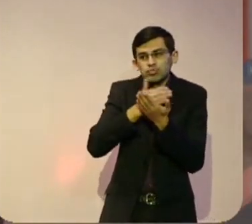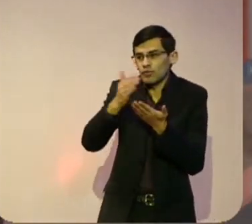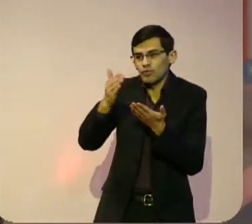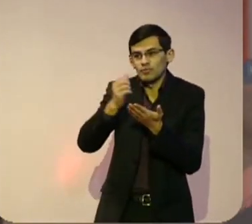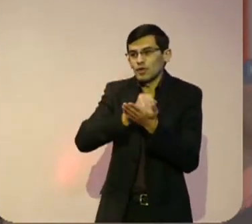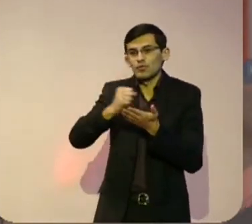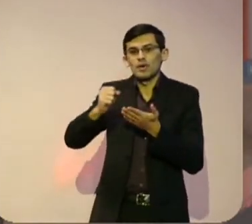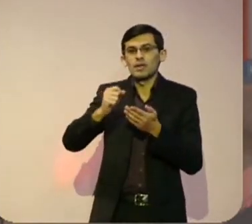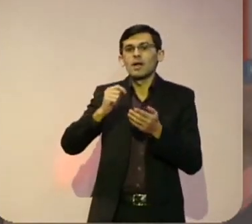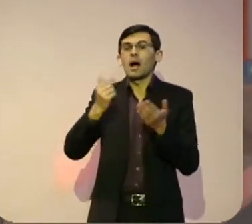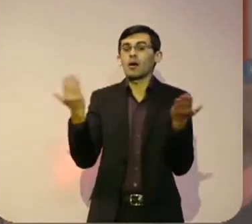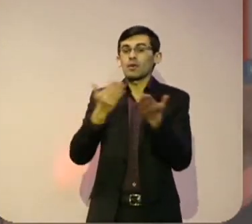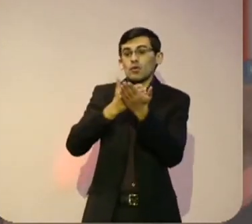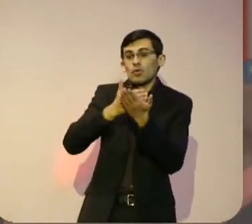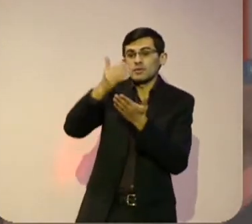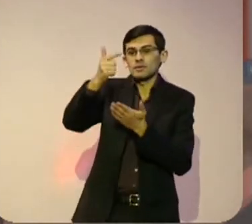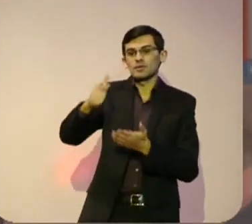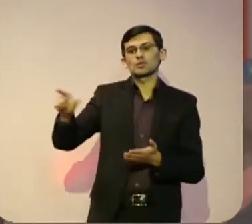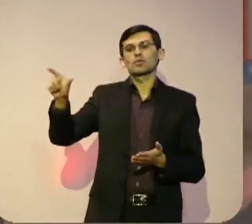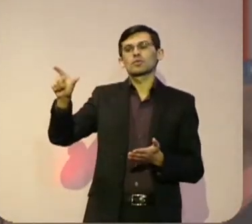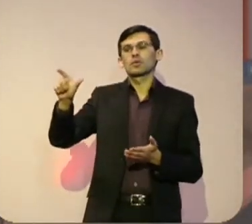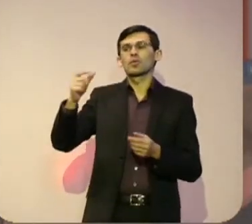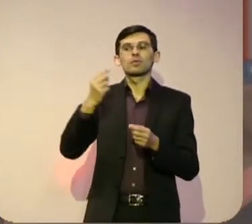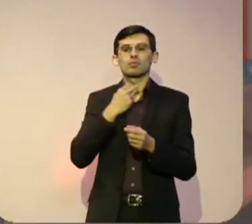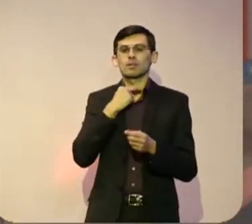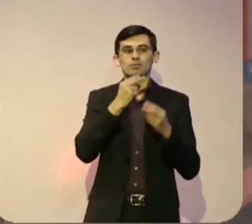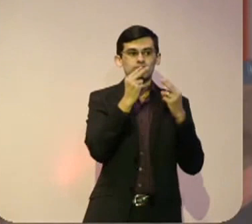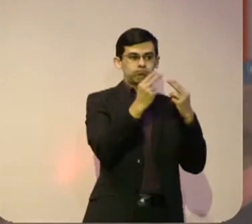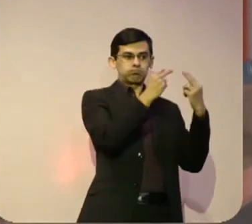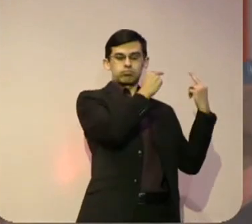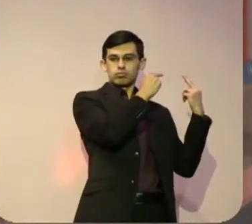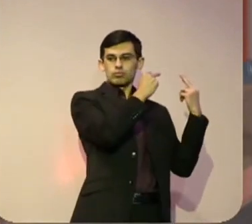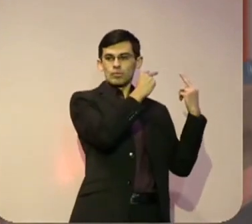tempo. Nós vamos recomeçar sem retroceder.